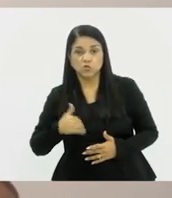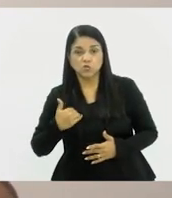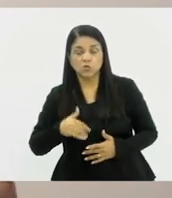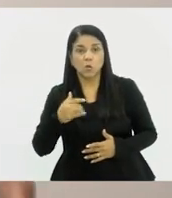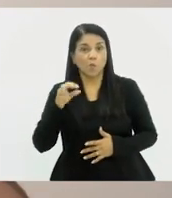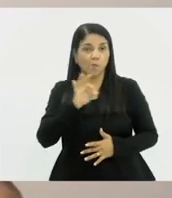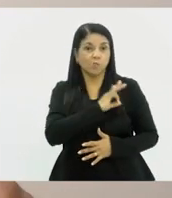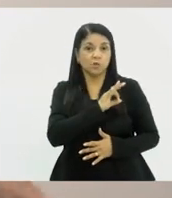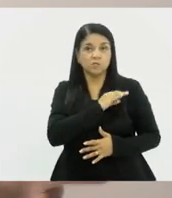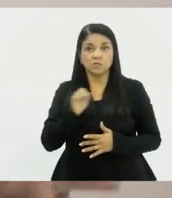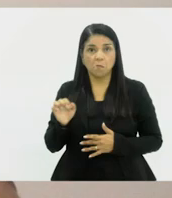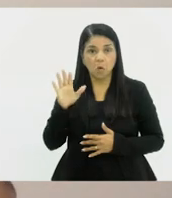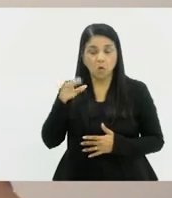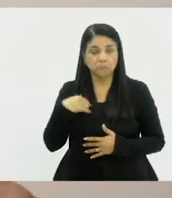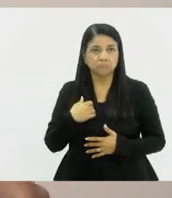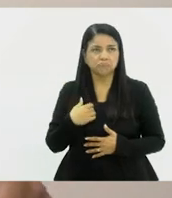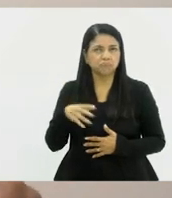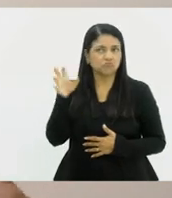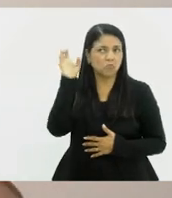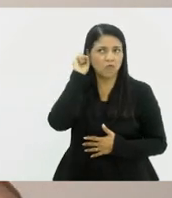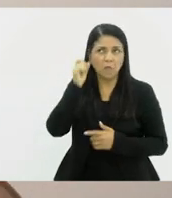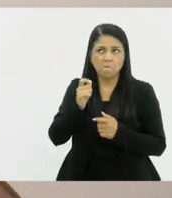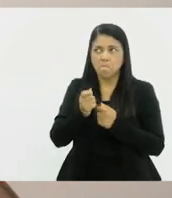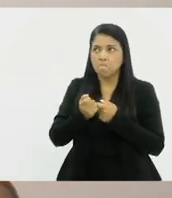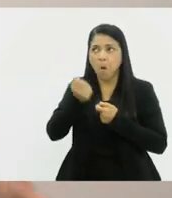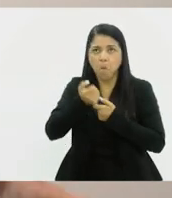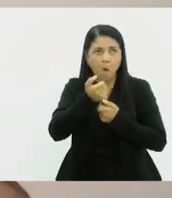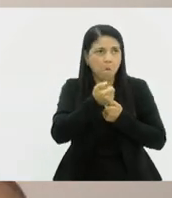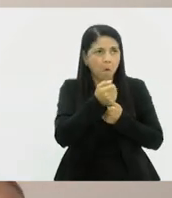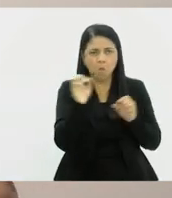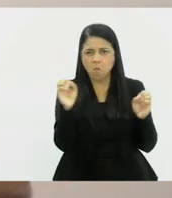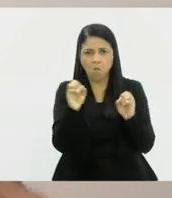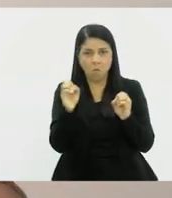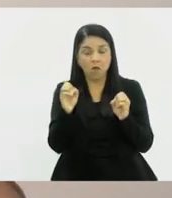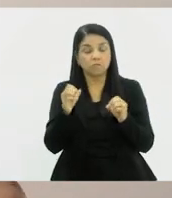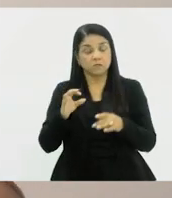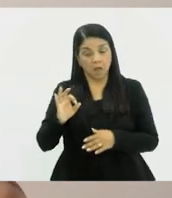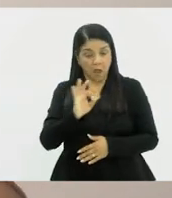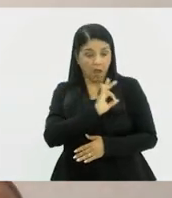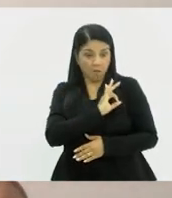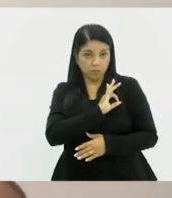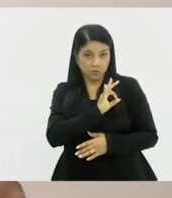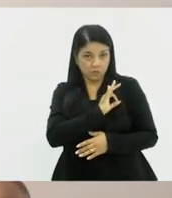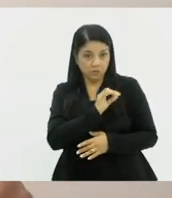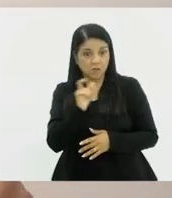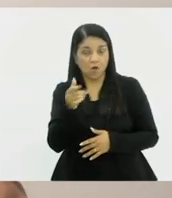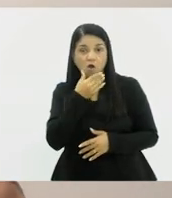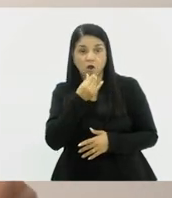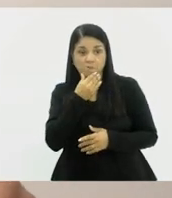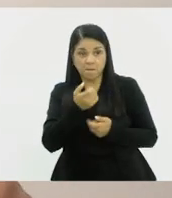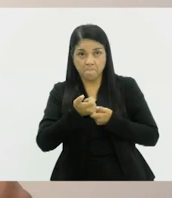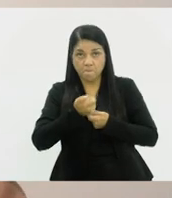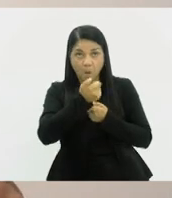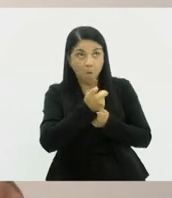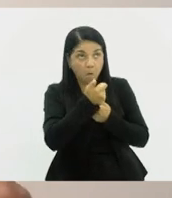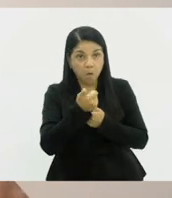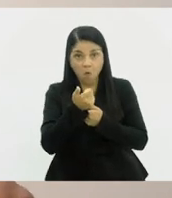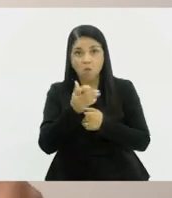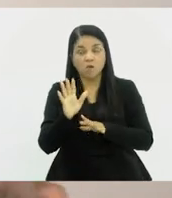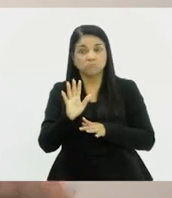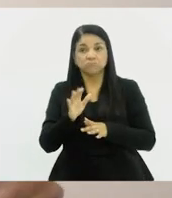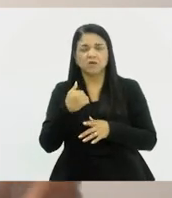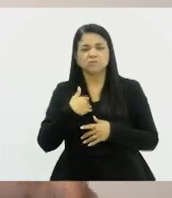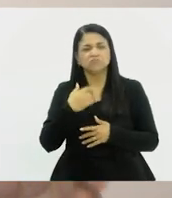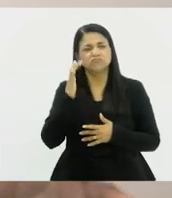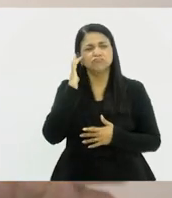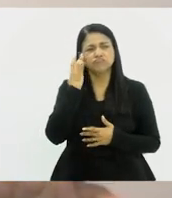como a gente não tinha ouvido fogos né porque Nessas horas geralmente quando a polícia sobe o fogueteiro solta os fogos a gente achou que a